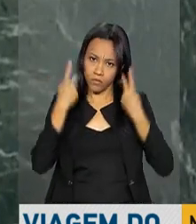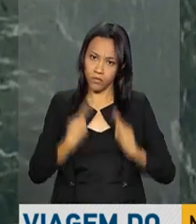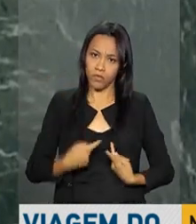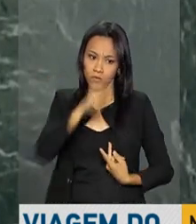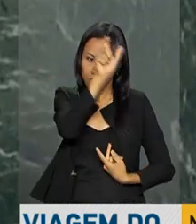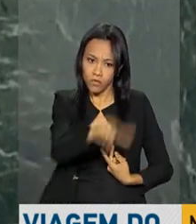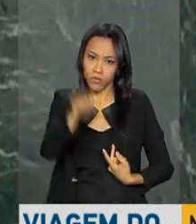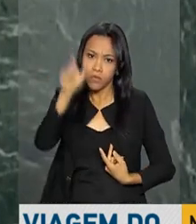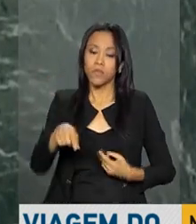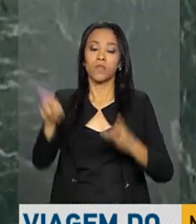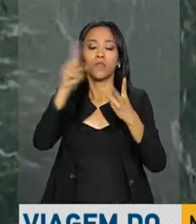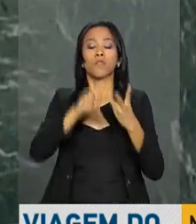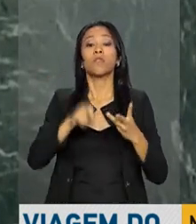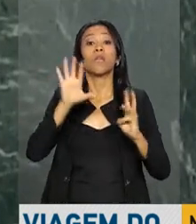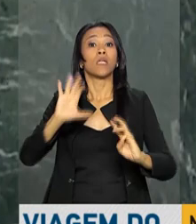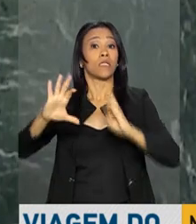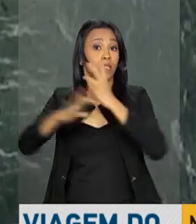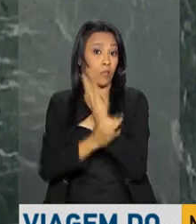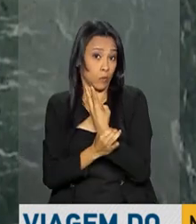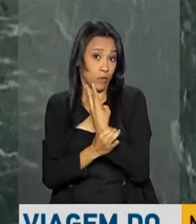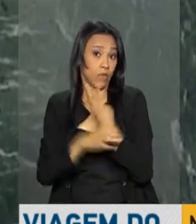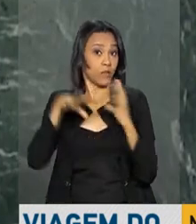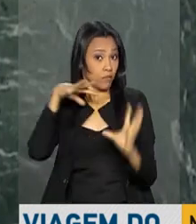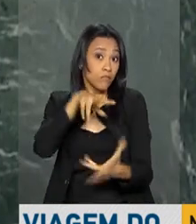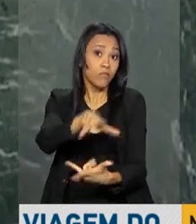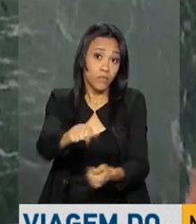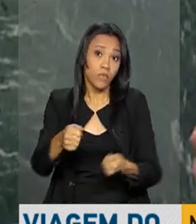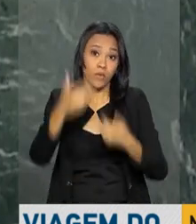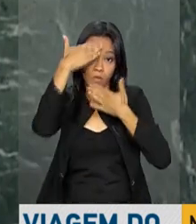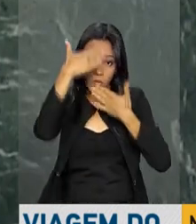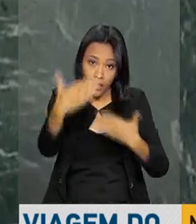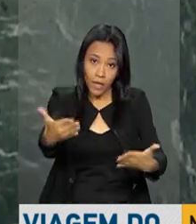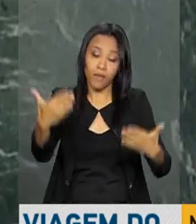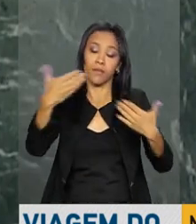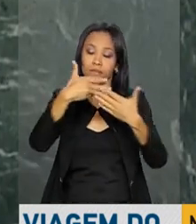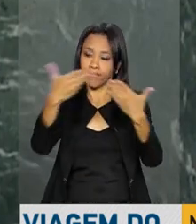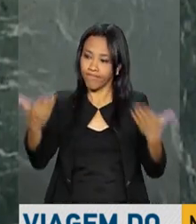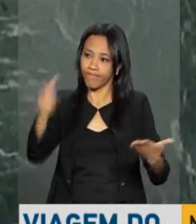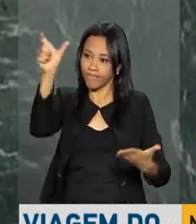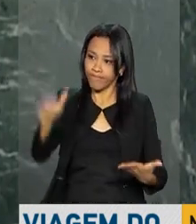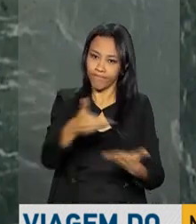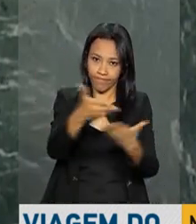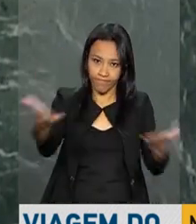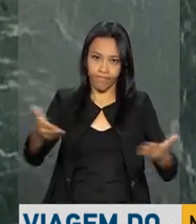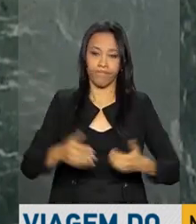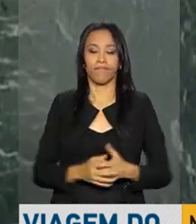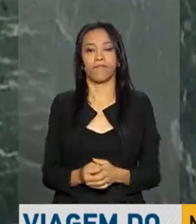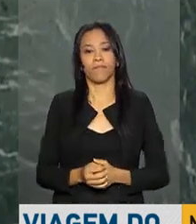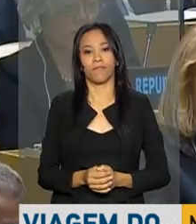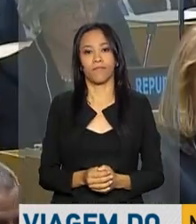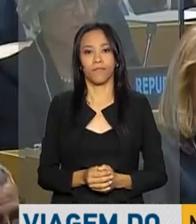cidadãos, da segurança de nosso planeta. Muito obrigado, senhor presidente, senhoras e senhores, muito obrigado.